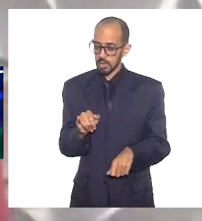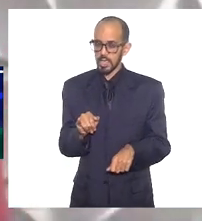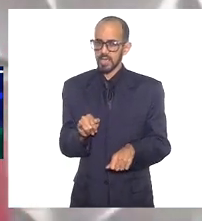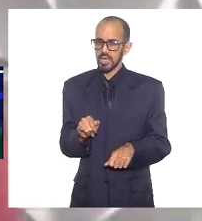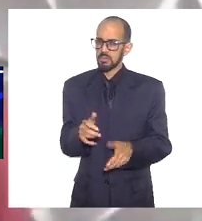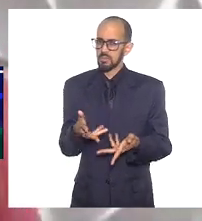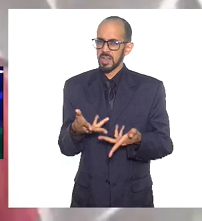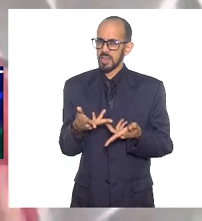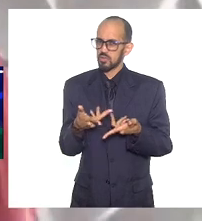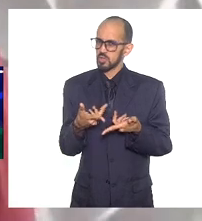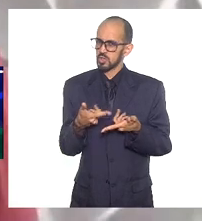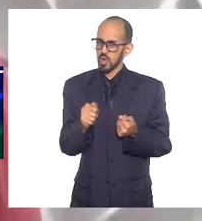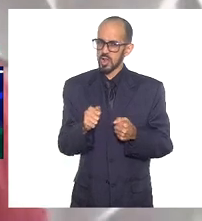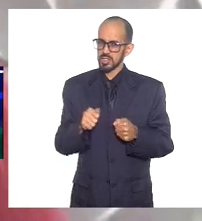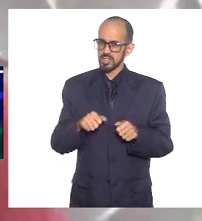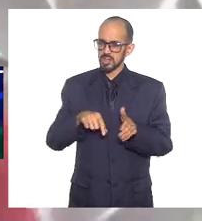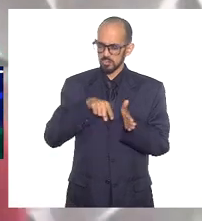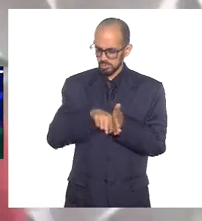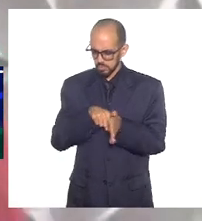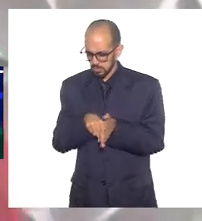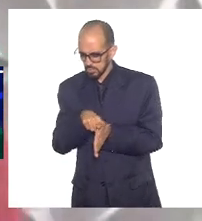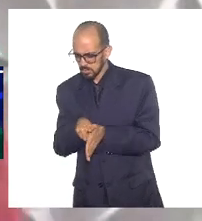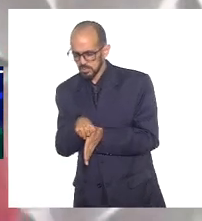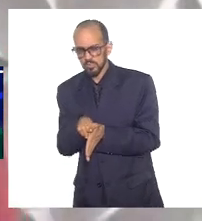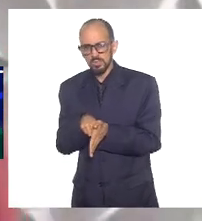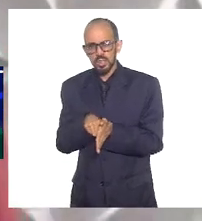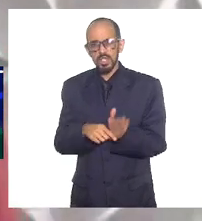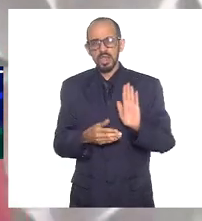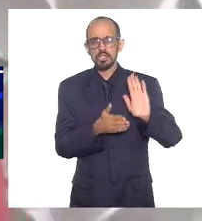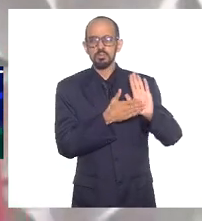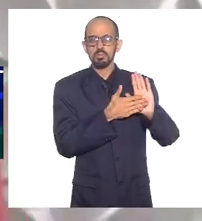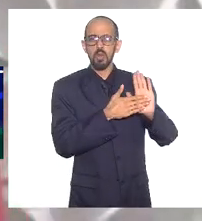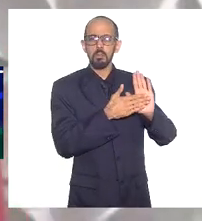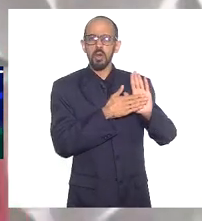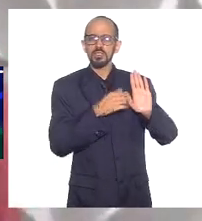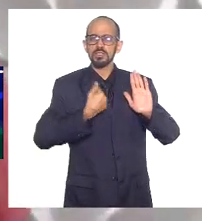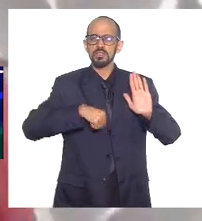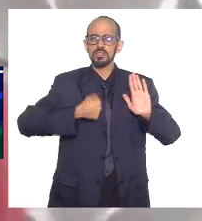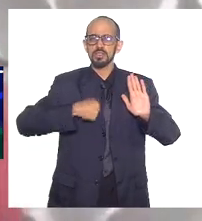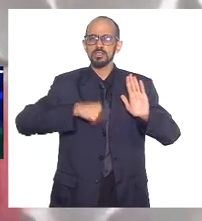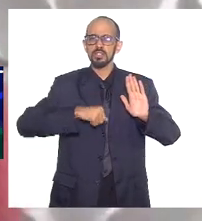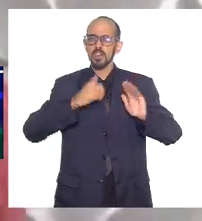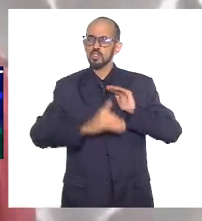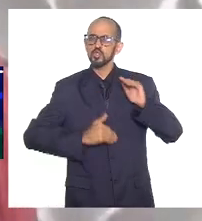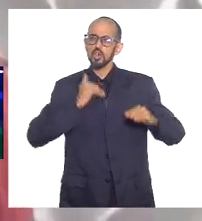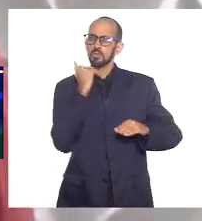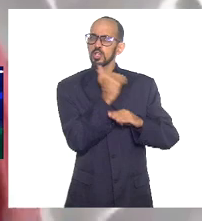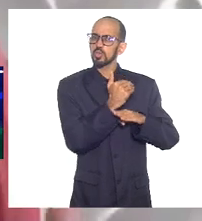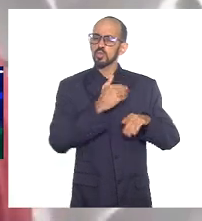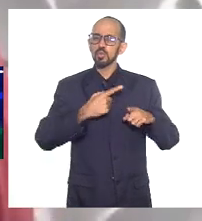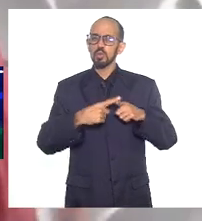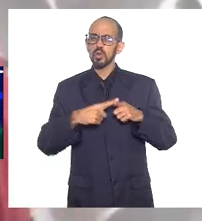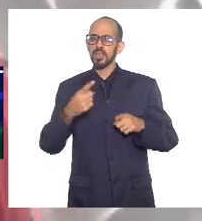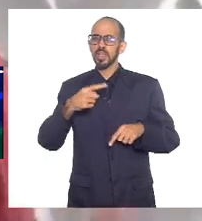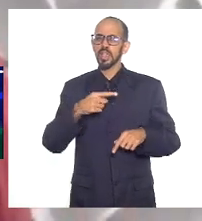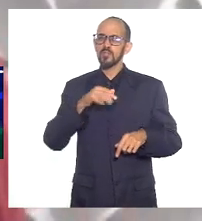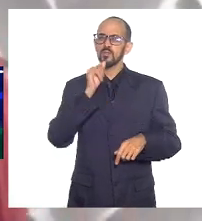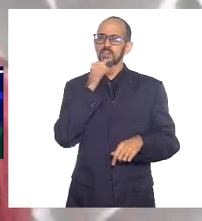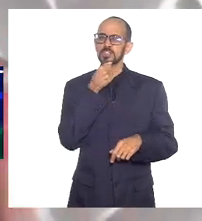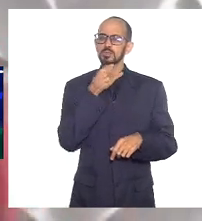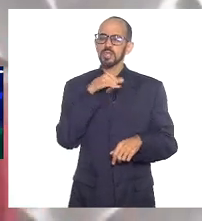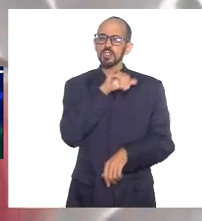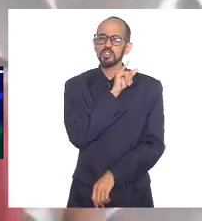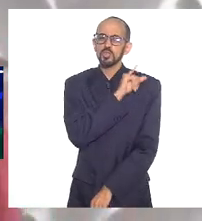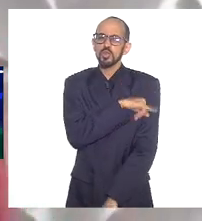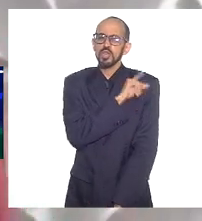diagnóstico e muito rica nas proposições necessárias e sobretudo porque lamentavelmente o estado do Rio de